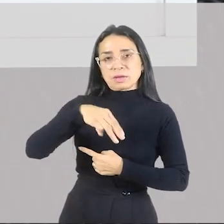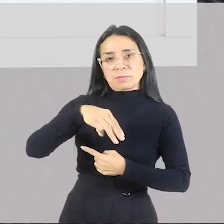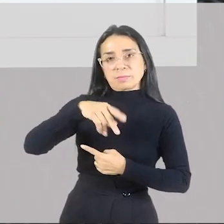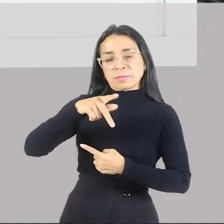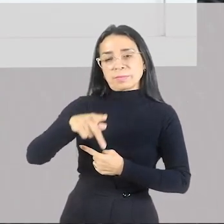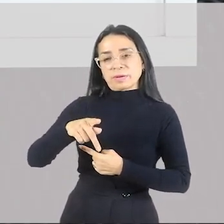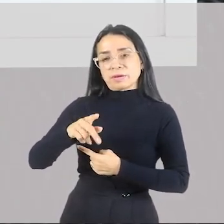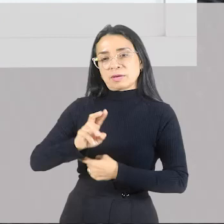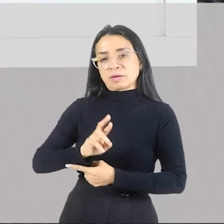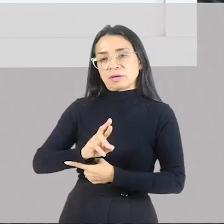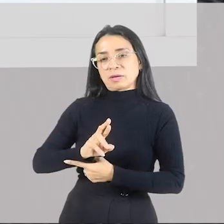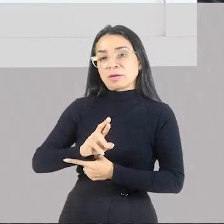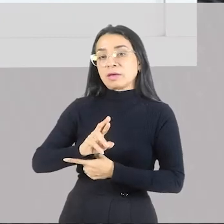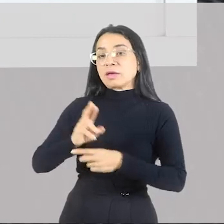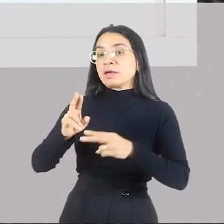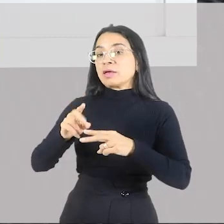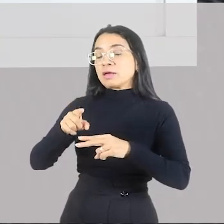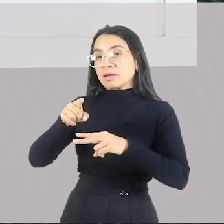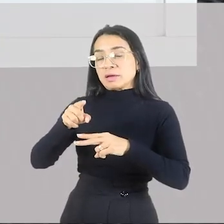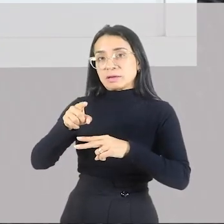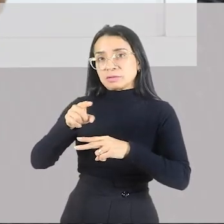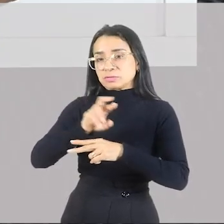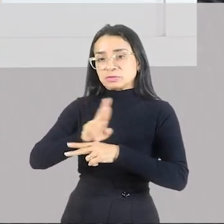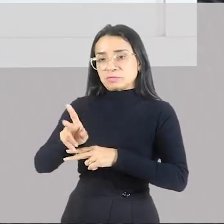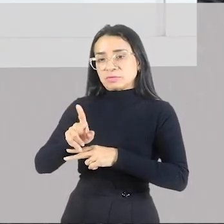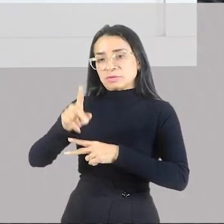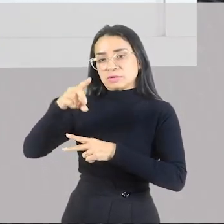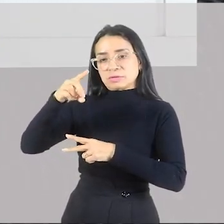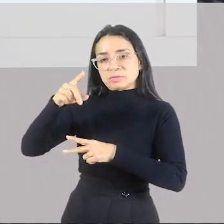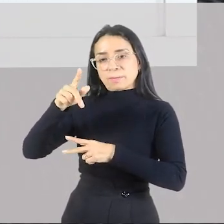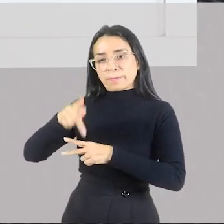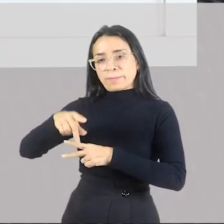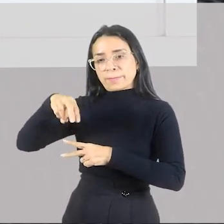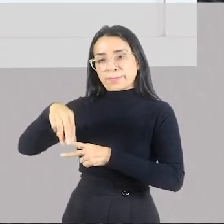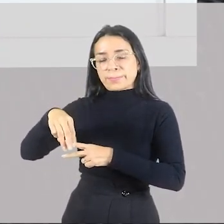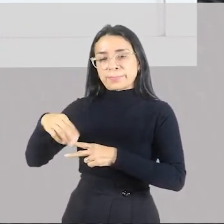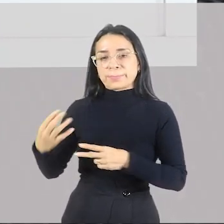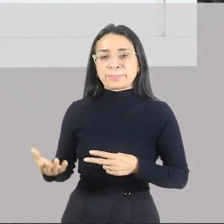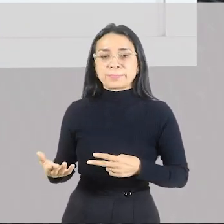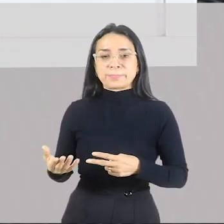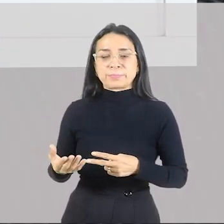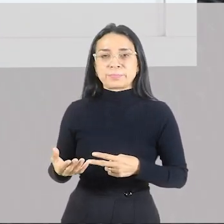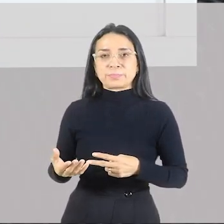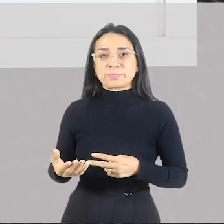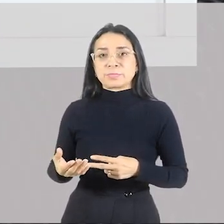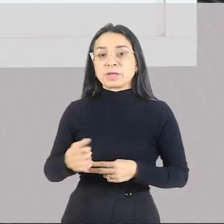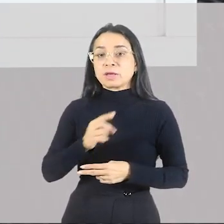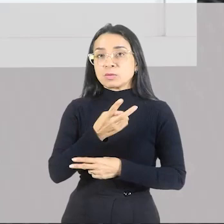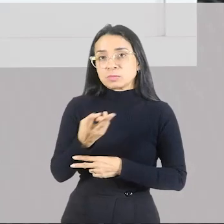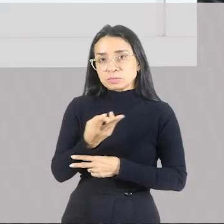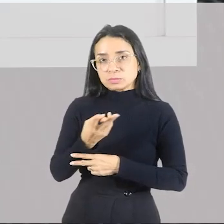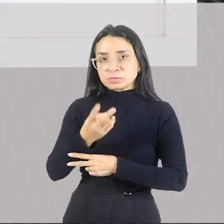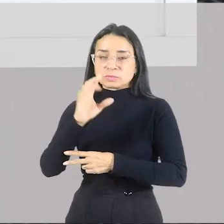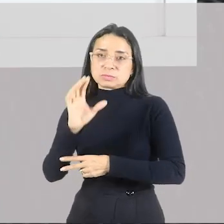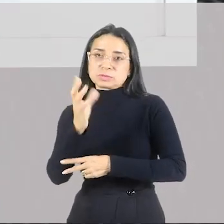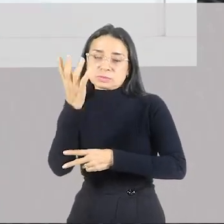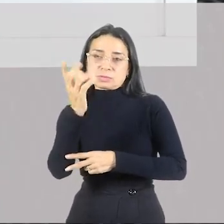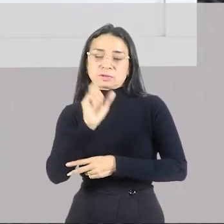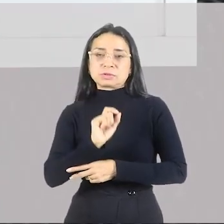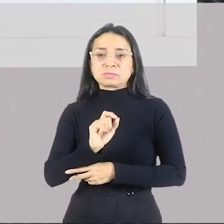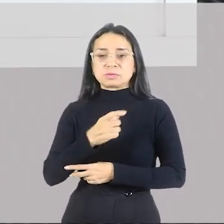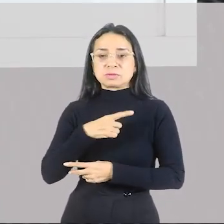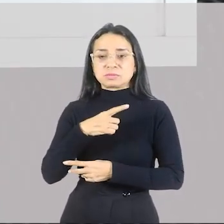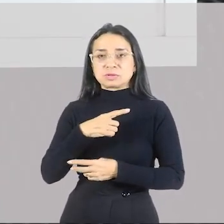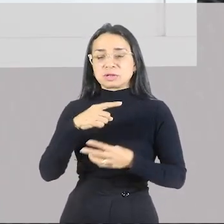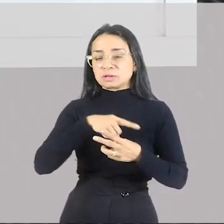Certo, turminha? Então, percebeu a diferença? Ambas as situações, eu tenho 3 elementos para formar grupo de 2.